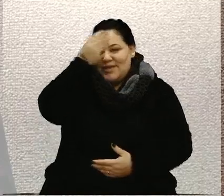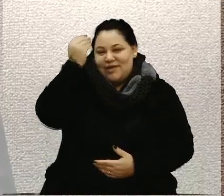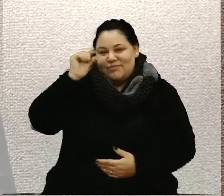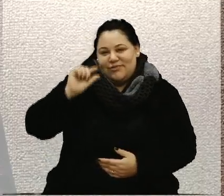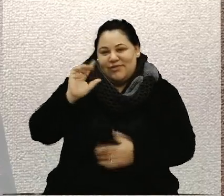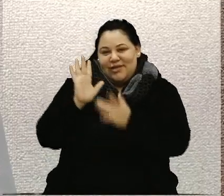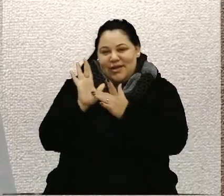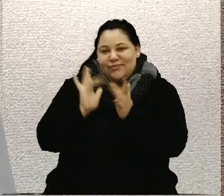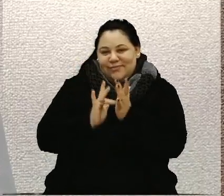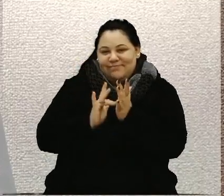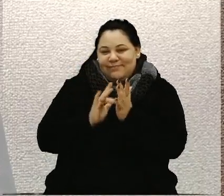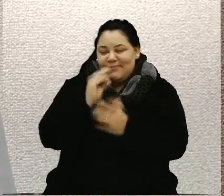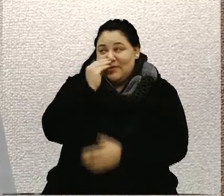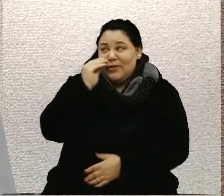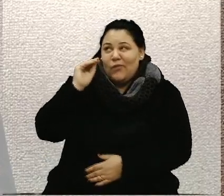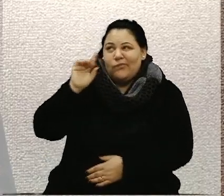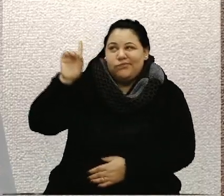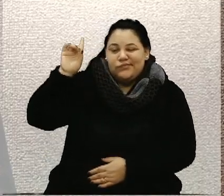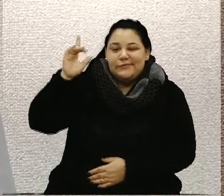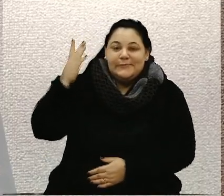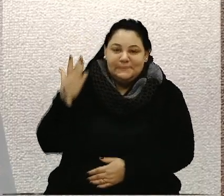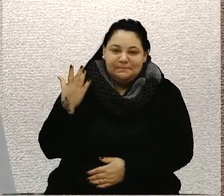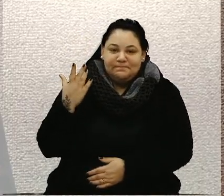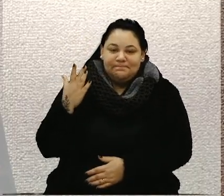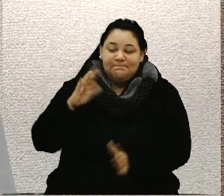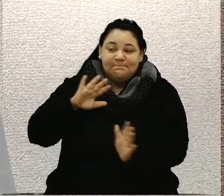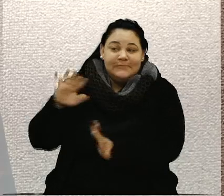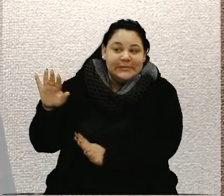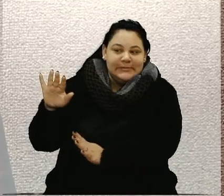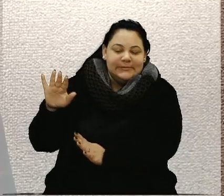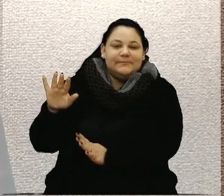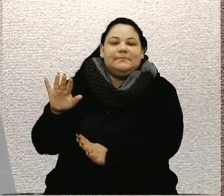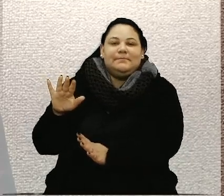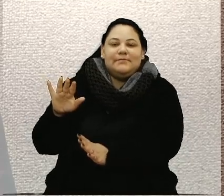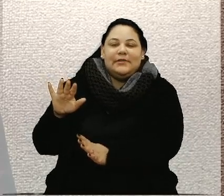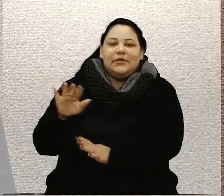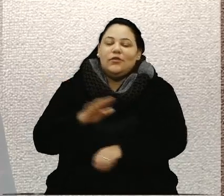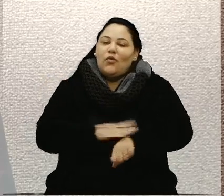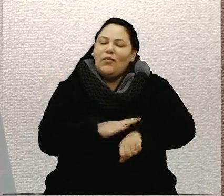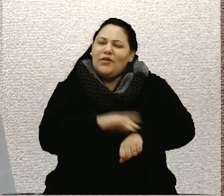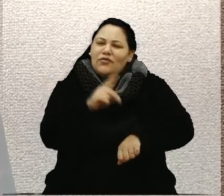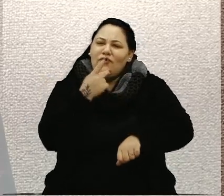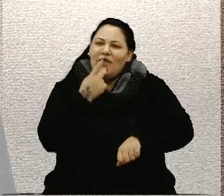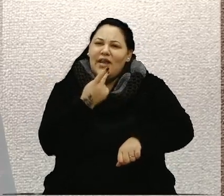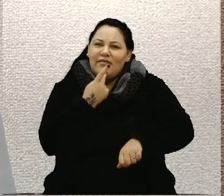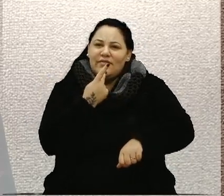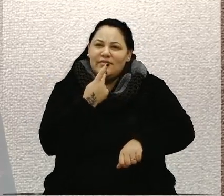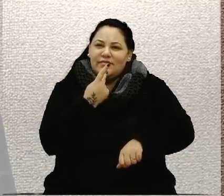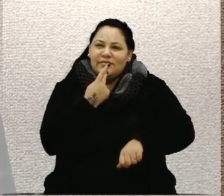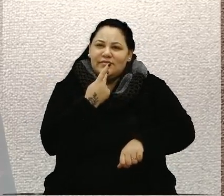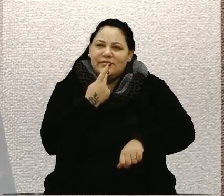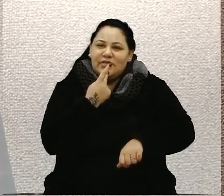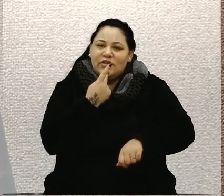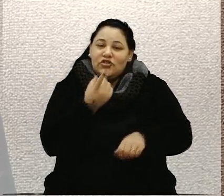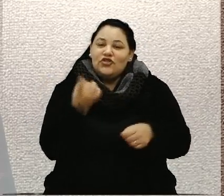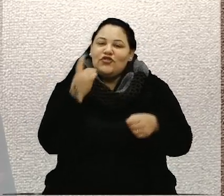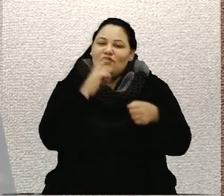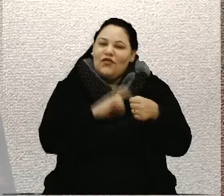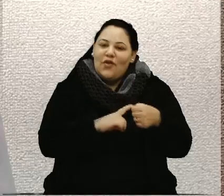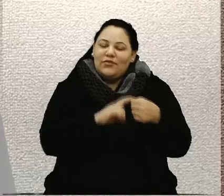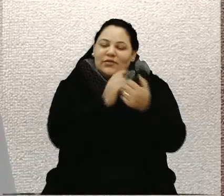até um pouco de lado, né? E enquanto a senhora falava, a gente retorna para os braços de Deus,